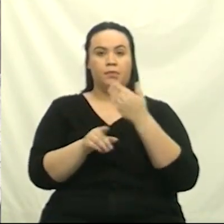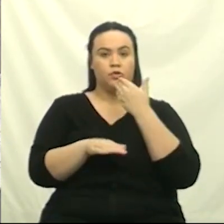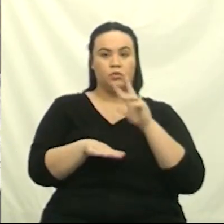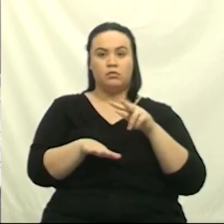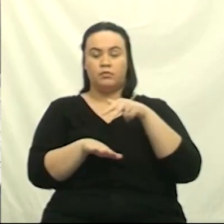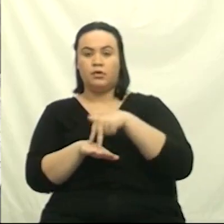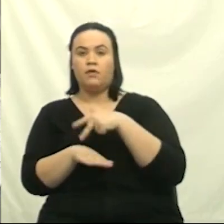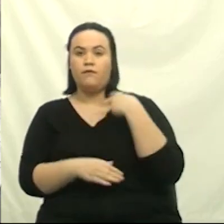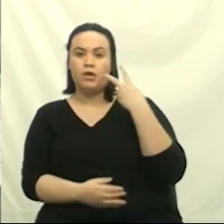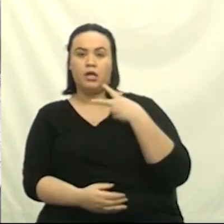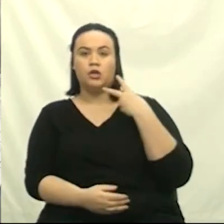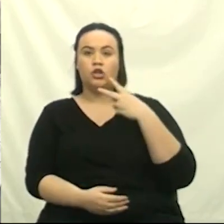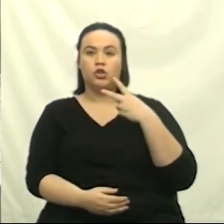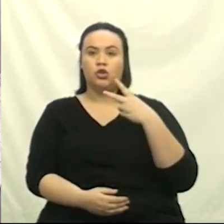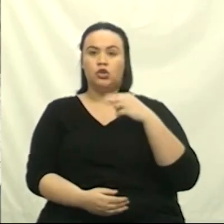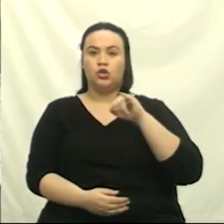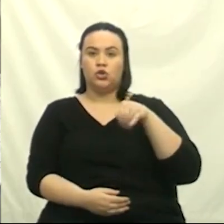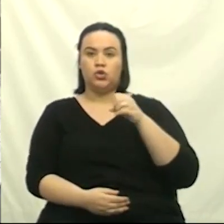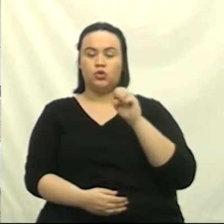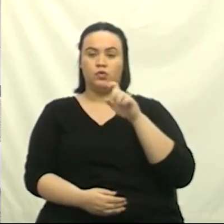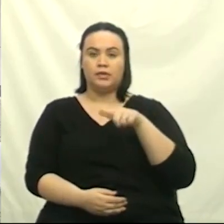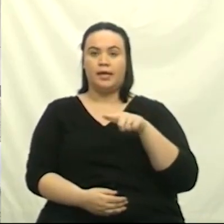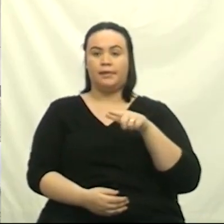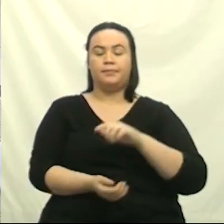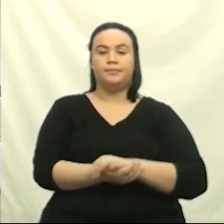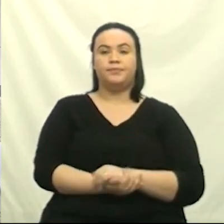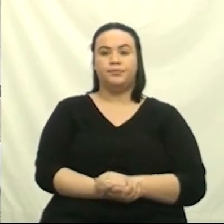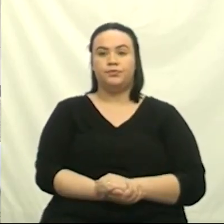de ordem cedida ao vereador José Paulo Ferrarese